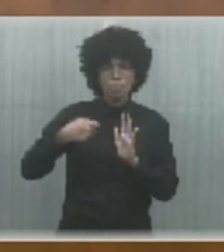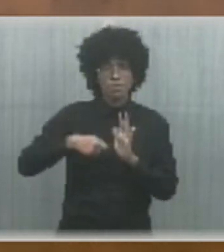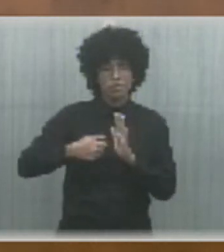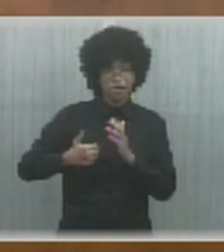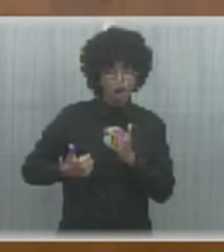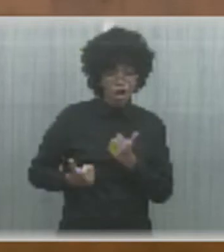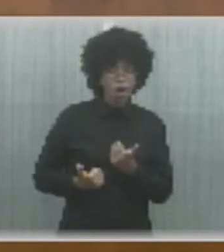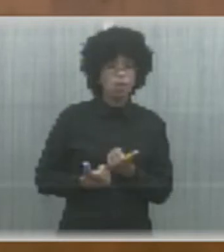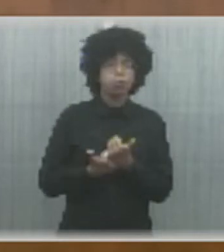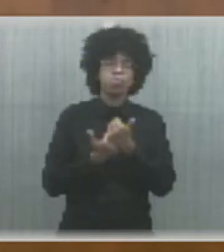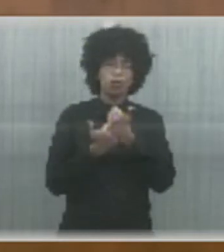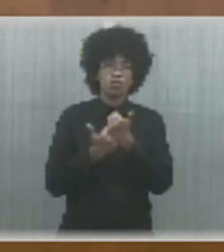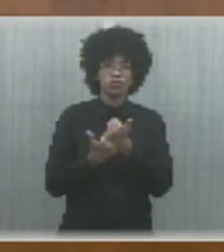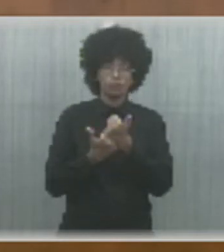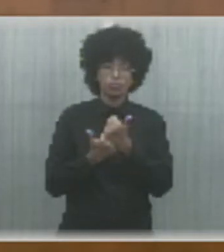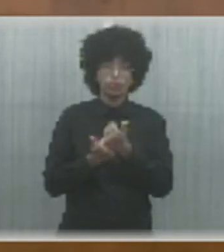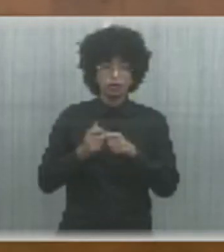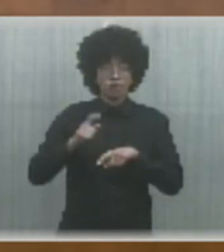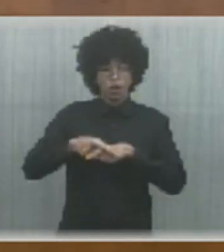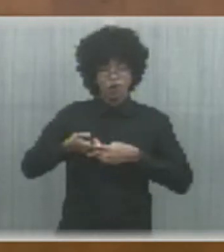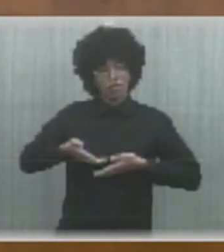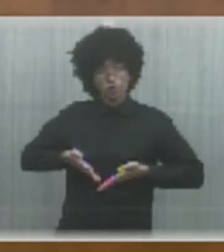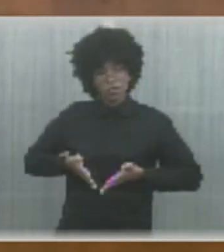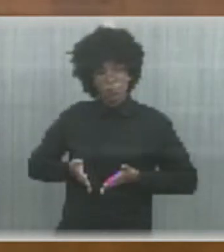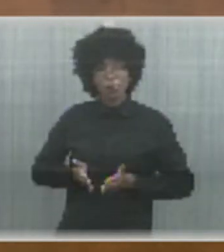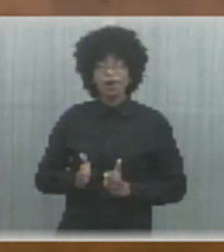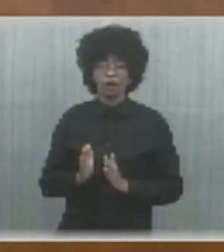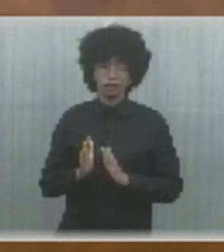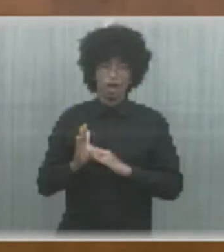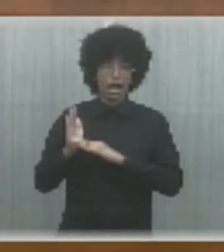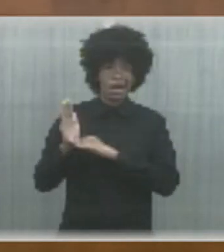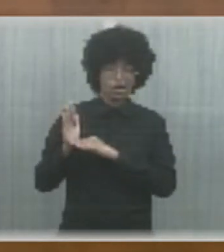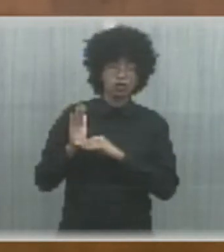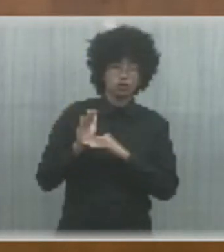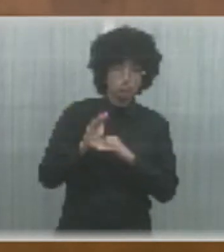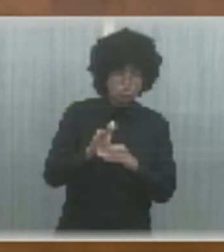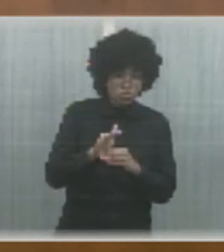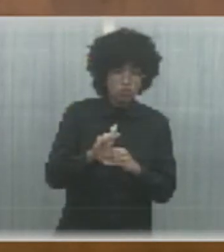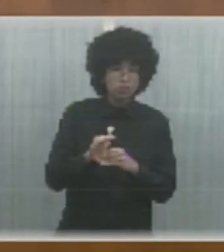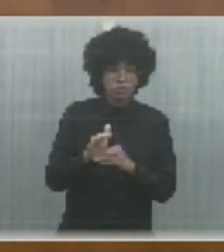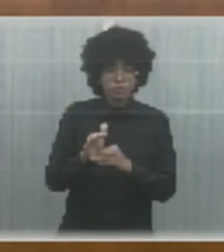assistência humanizada ao parto o atendimento,